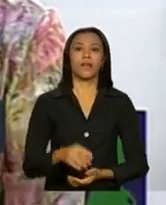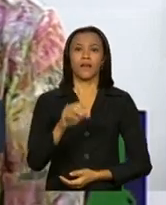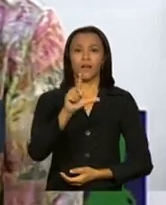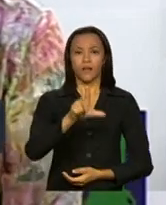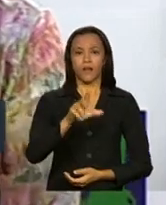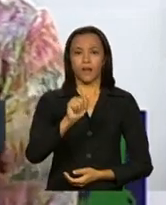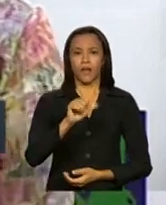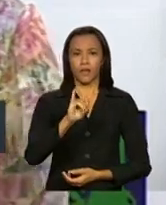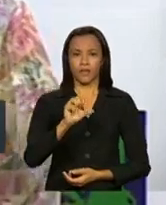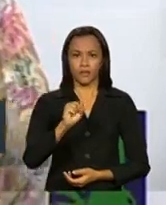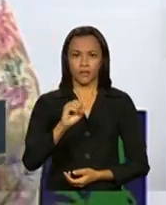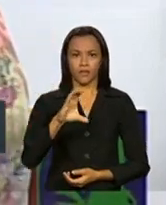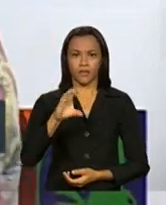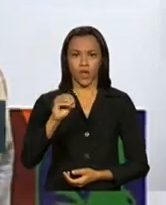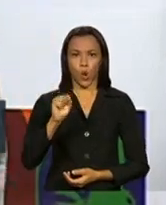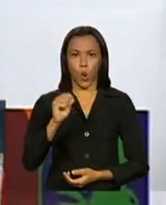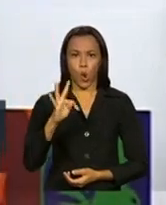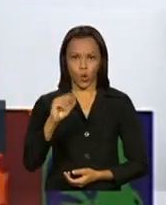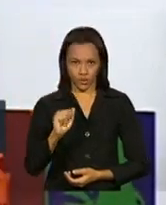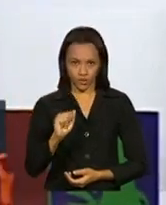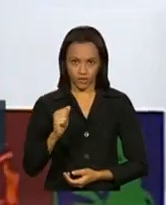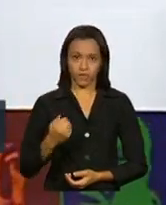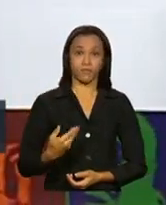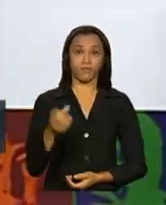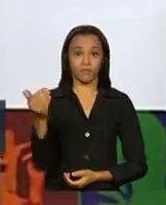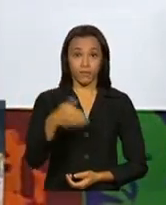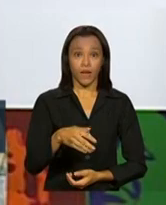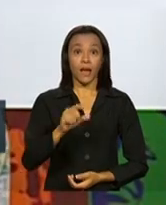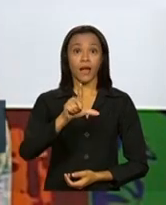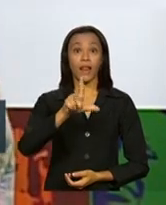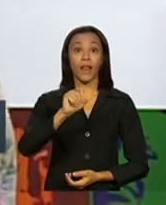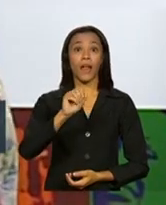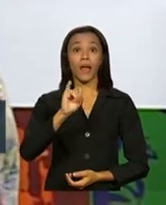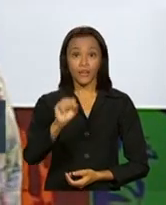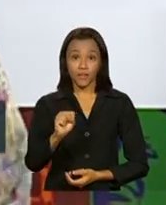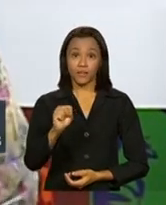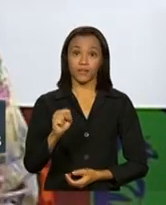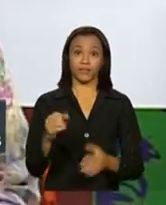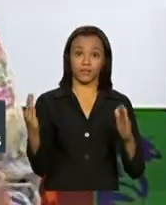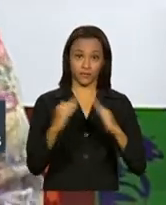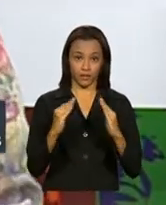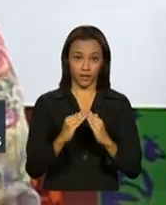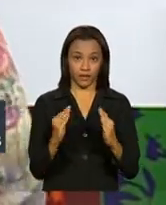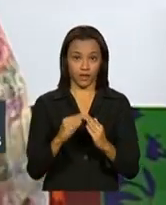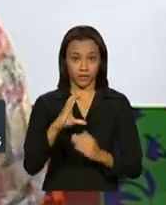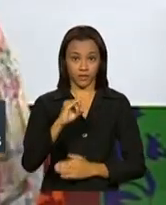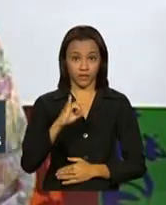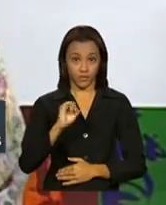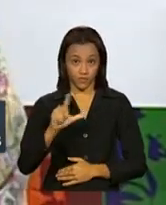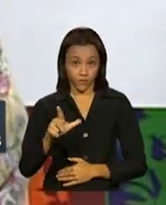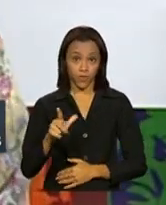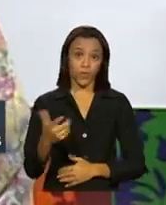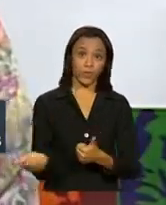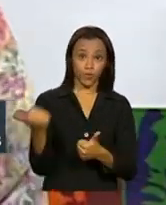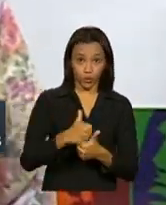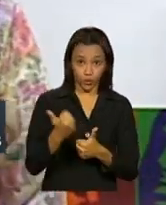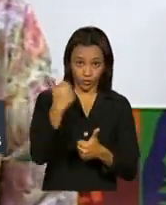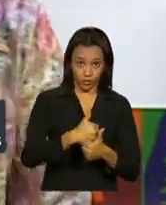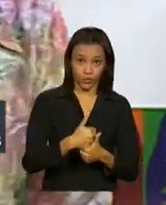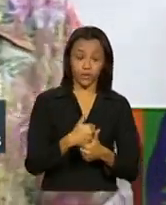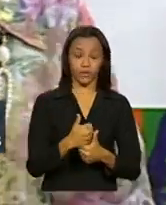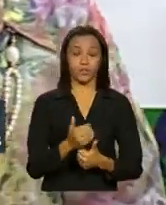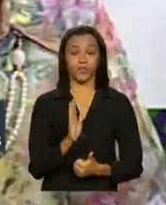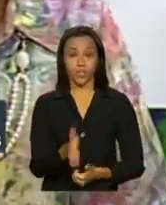Costa da casa civil a Laí Mendonça E então com essa substituições